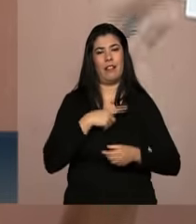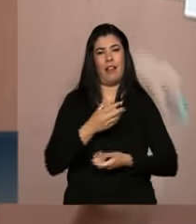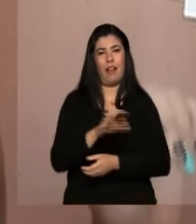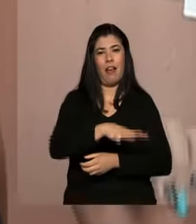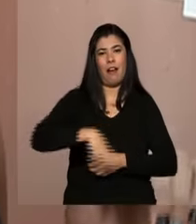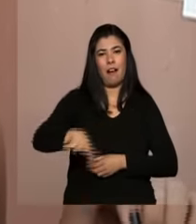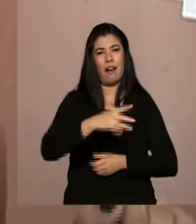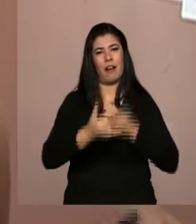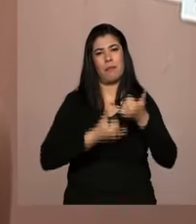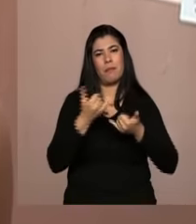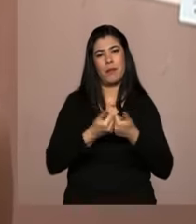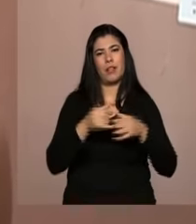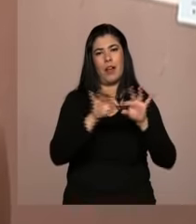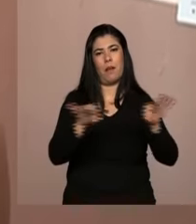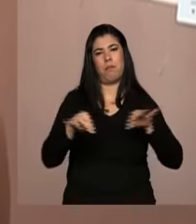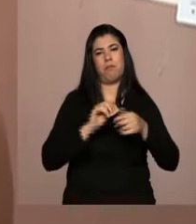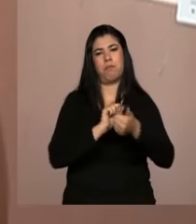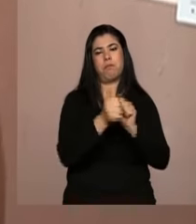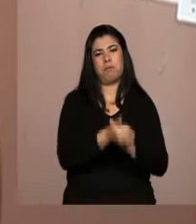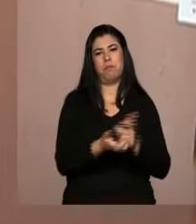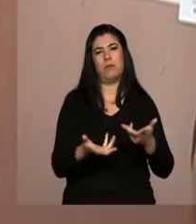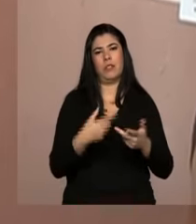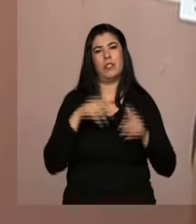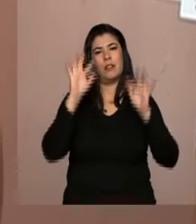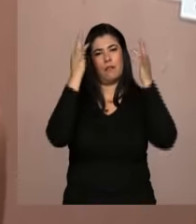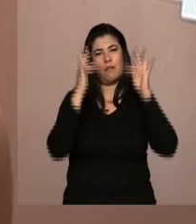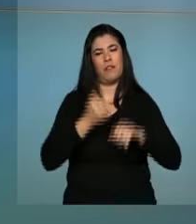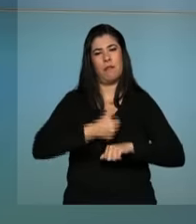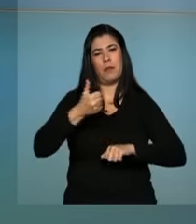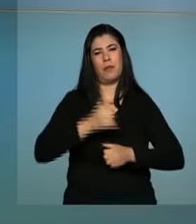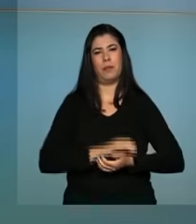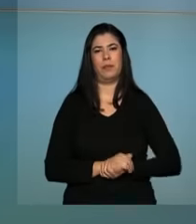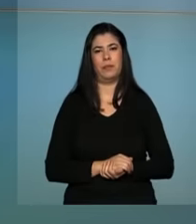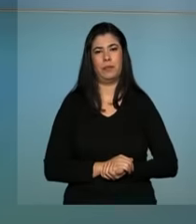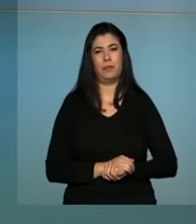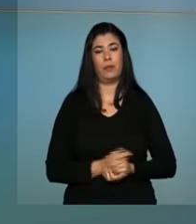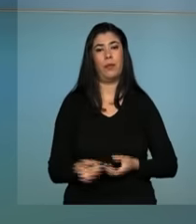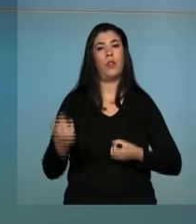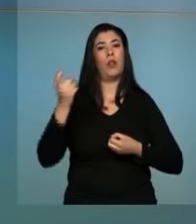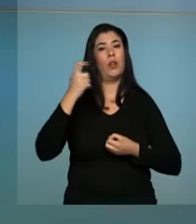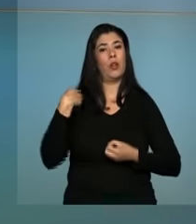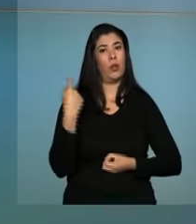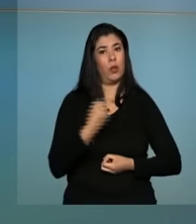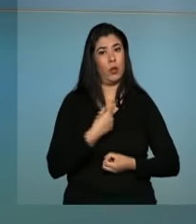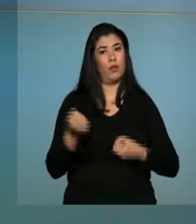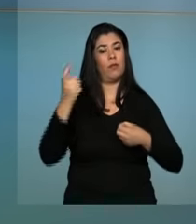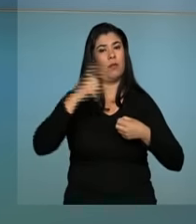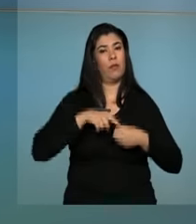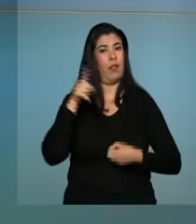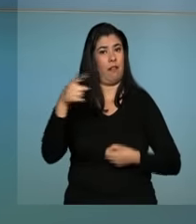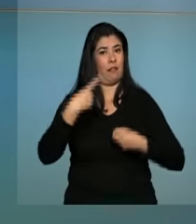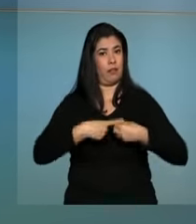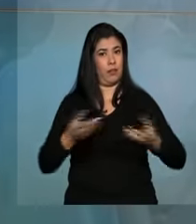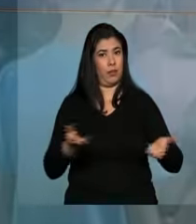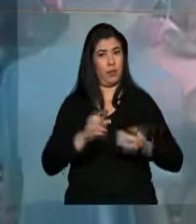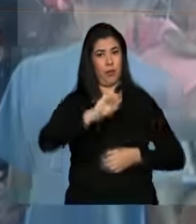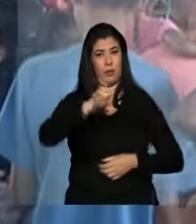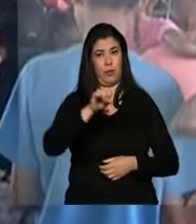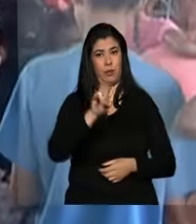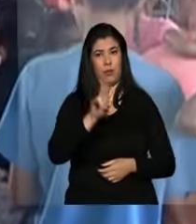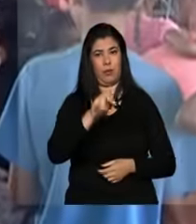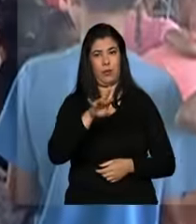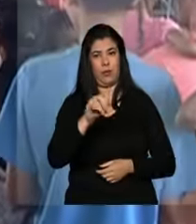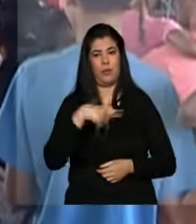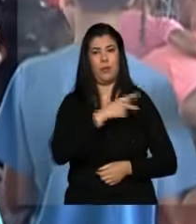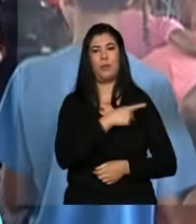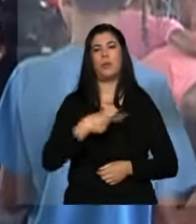parquinho, já tem a quadra. Acho que vai ser muito melhor. E nós vamos voltar a Juazeiro, onde a presidenta Dilma